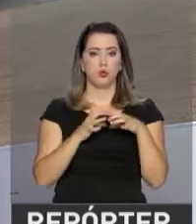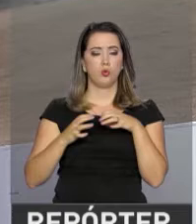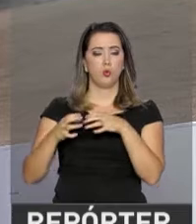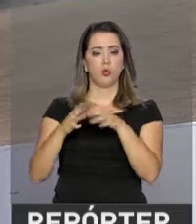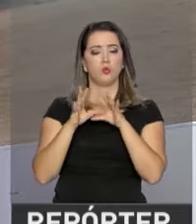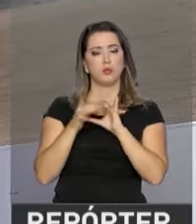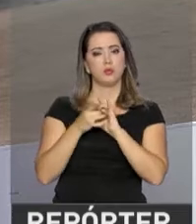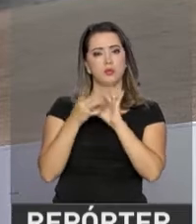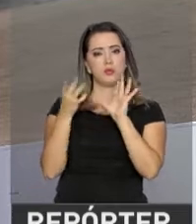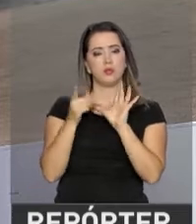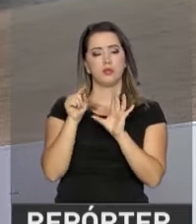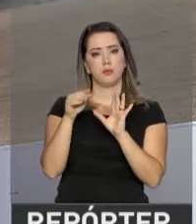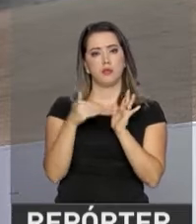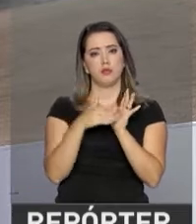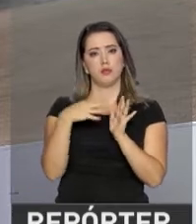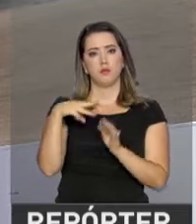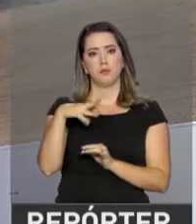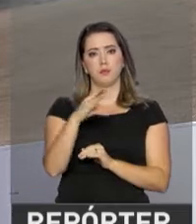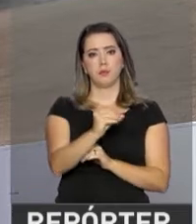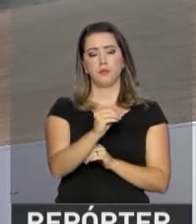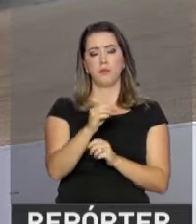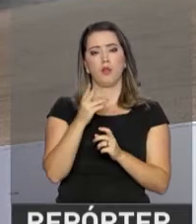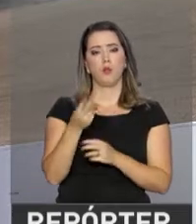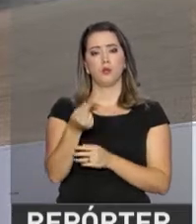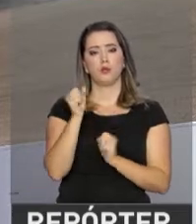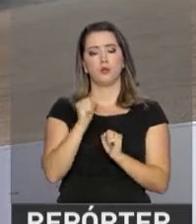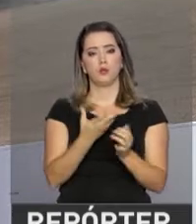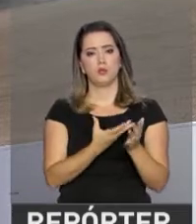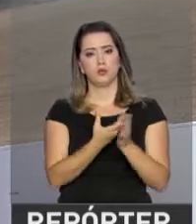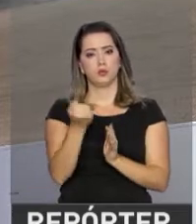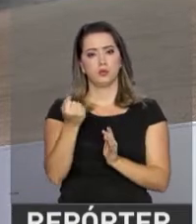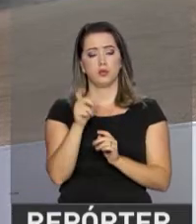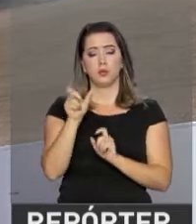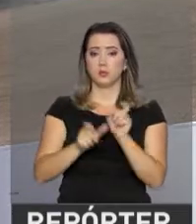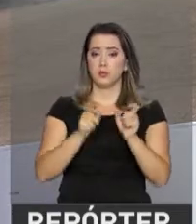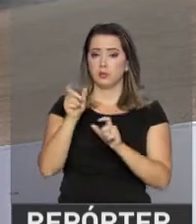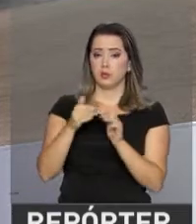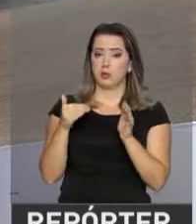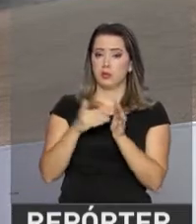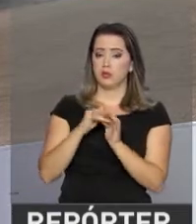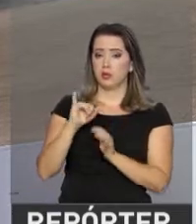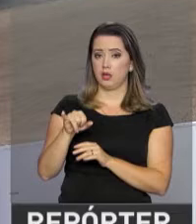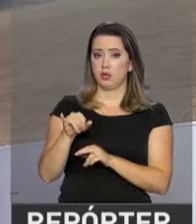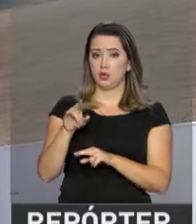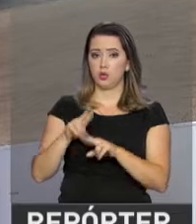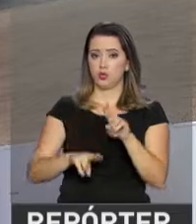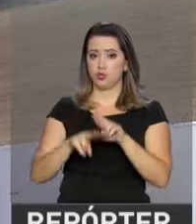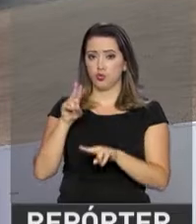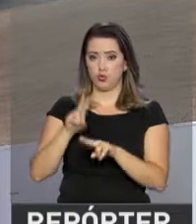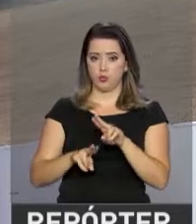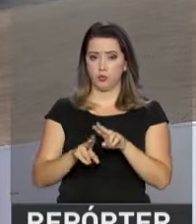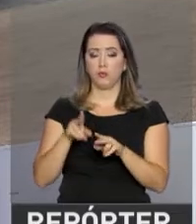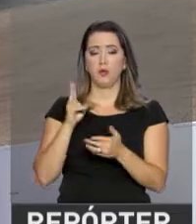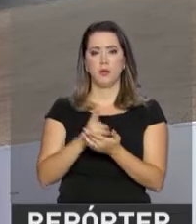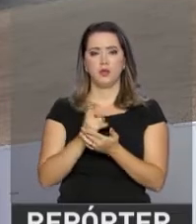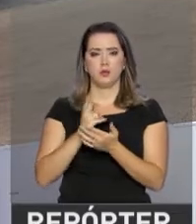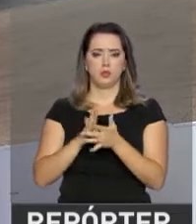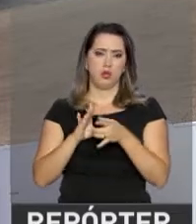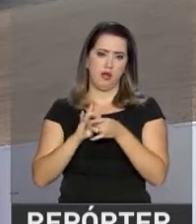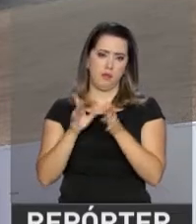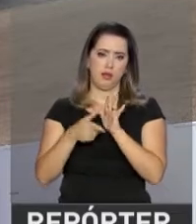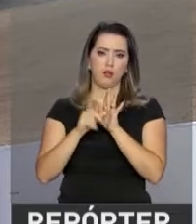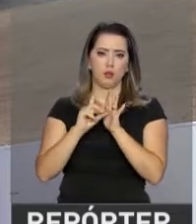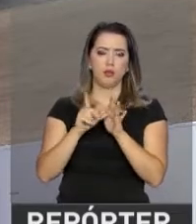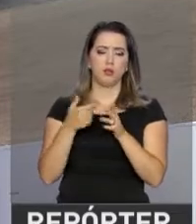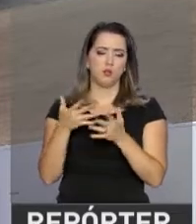ser liberados até março e o dinheiro pode ser retirado pelo trabalhador até junho inclusive para quem já teve o benefício liberado mas ainda